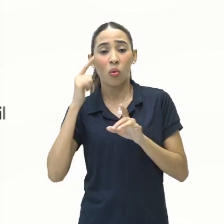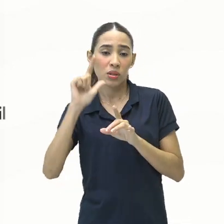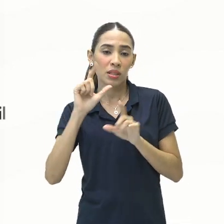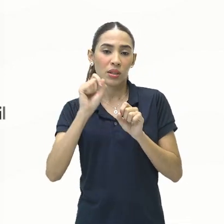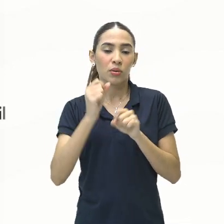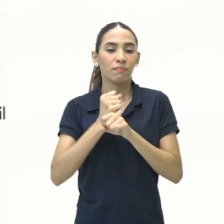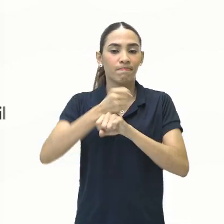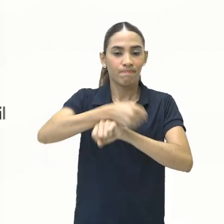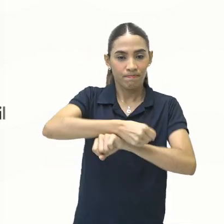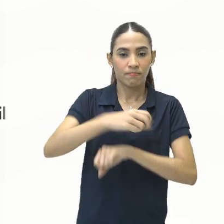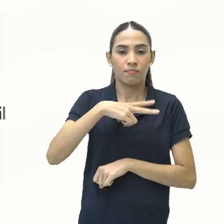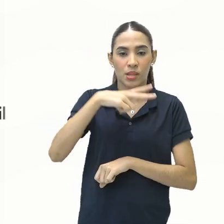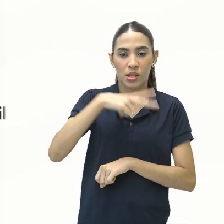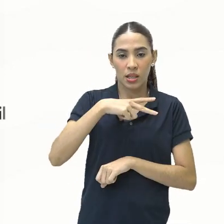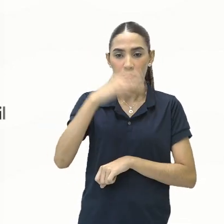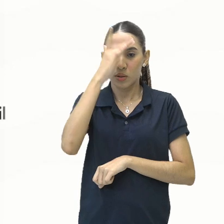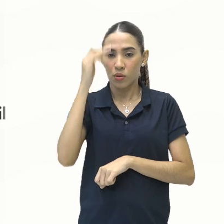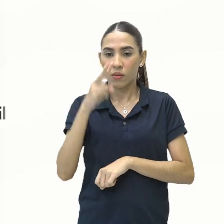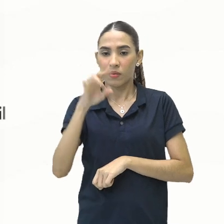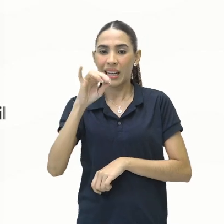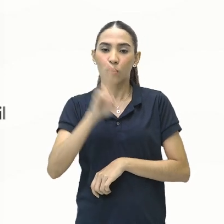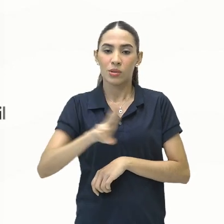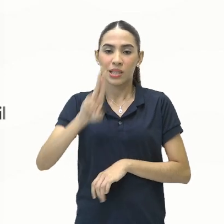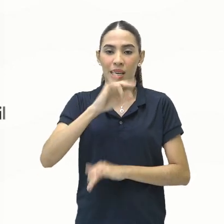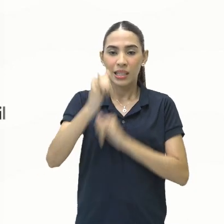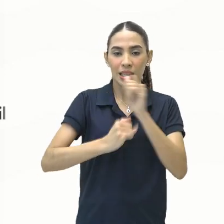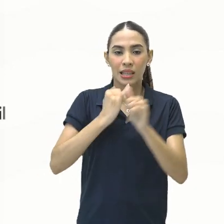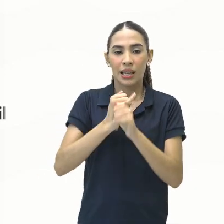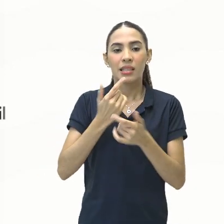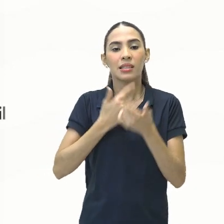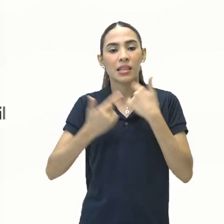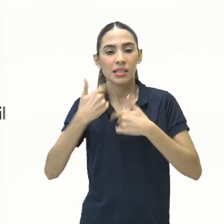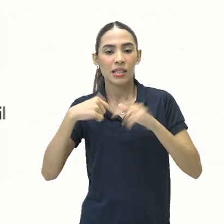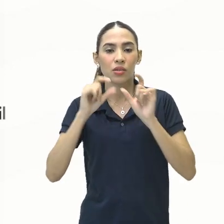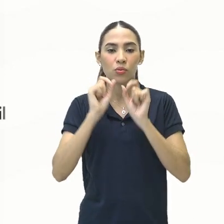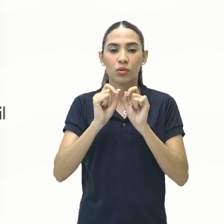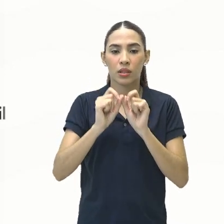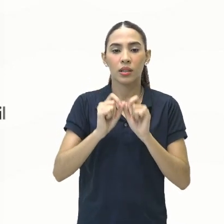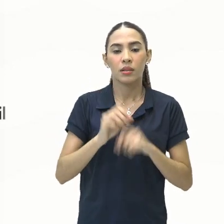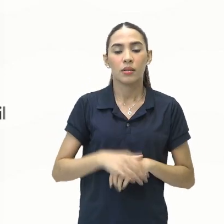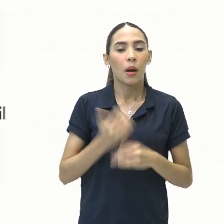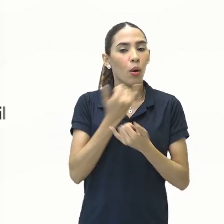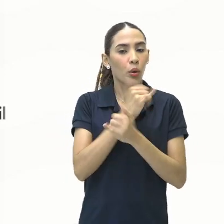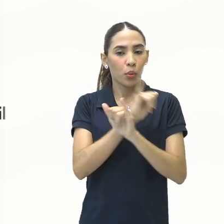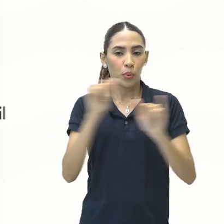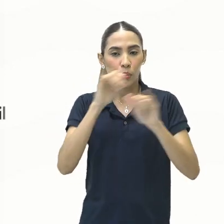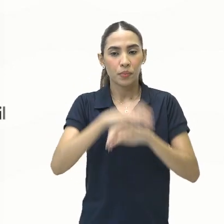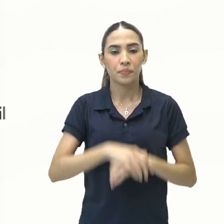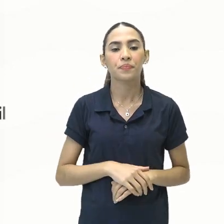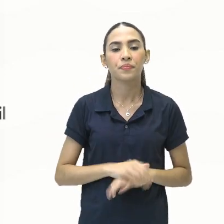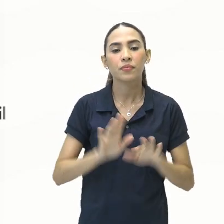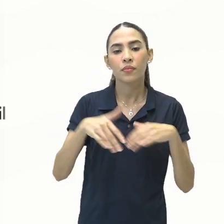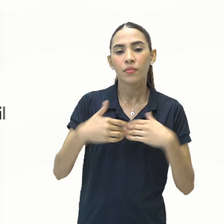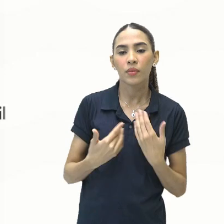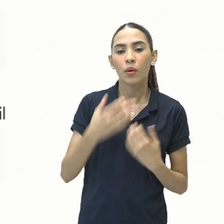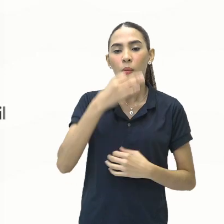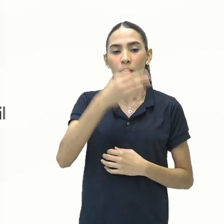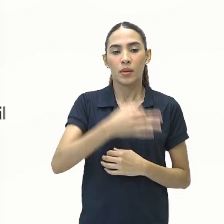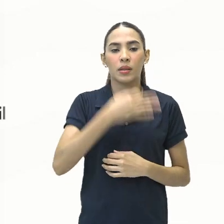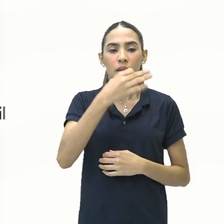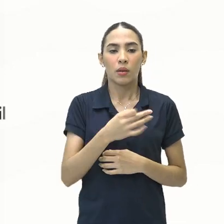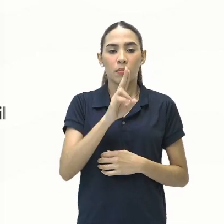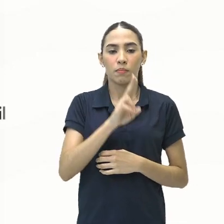a privacidade dos usuários que desejam direcionar suas propagandas. Dessa forma, a opinião